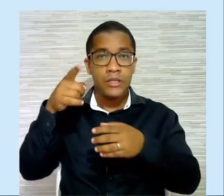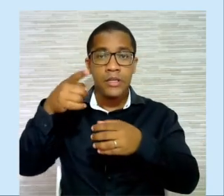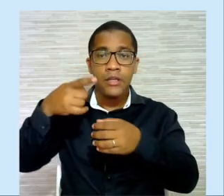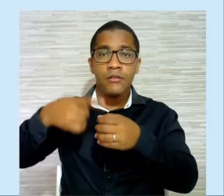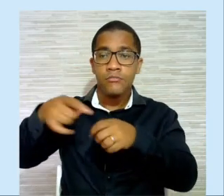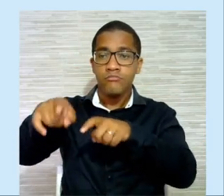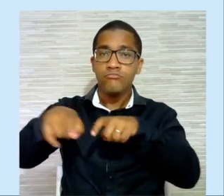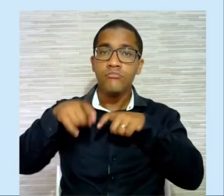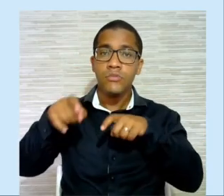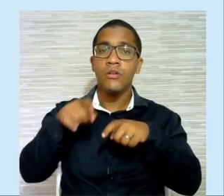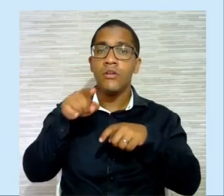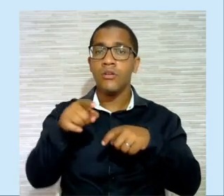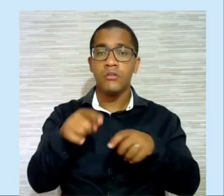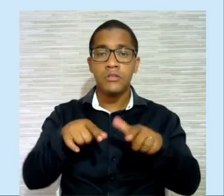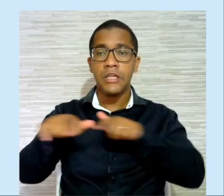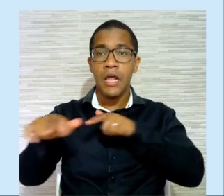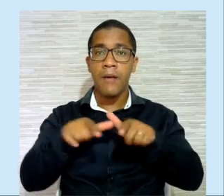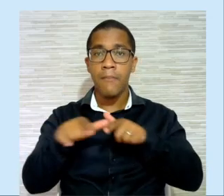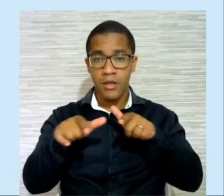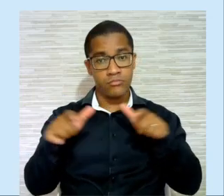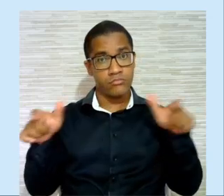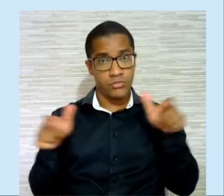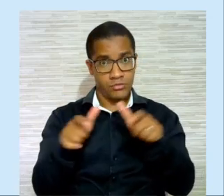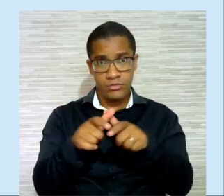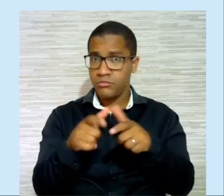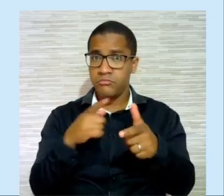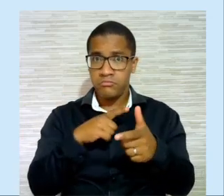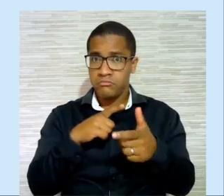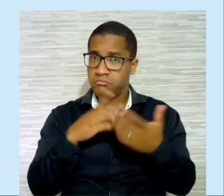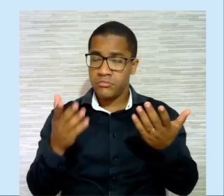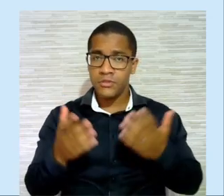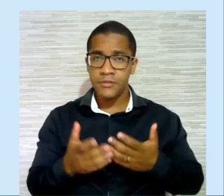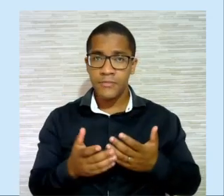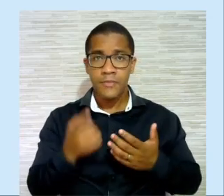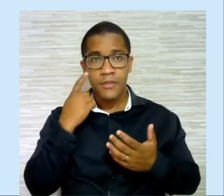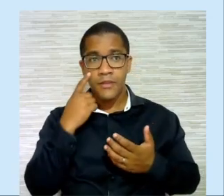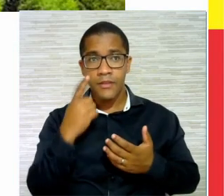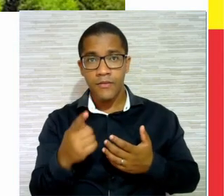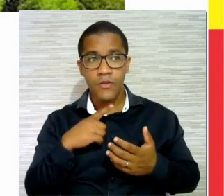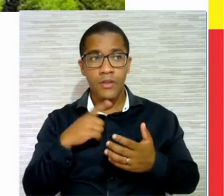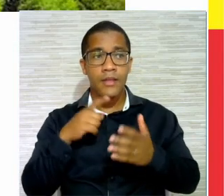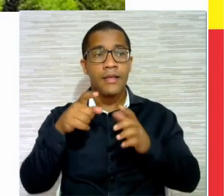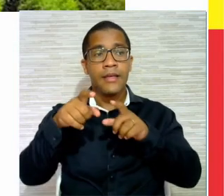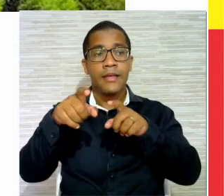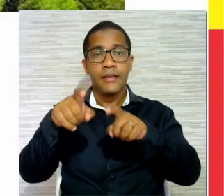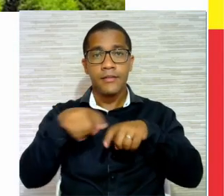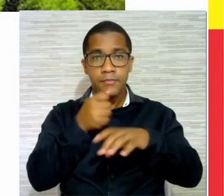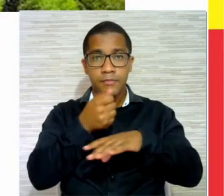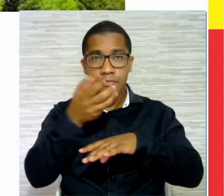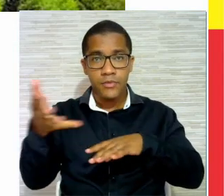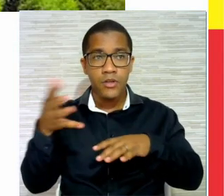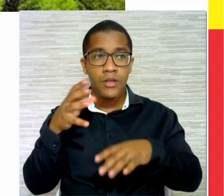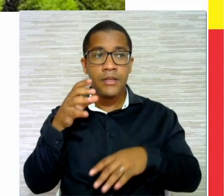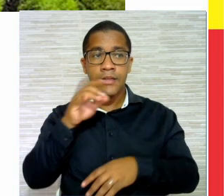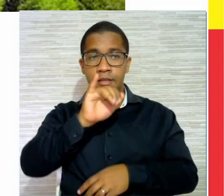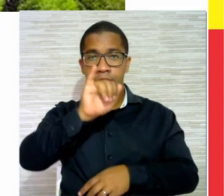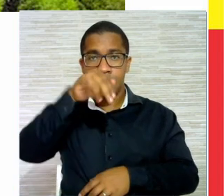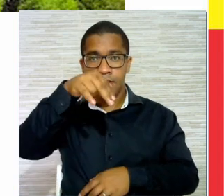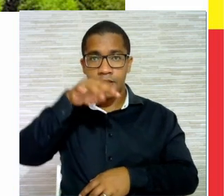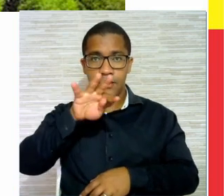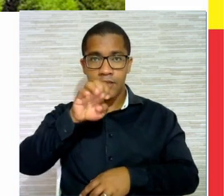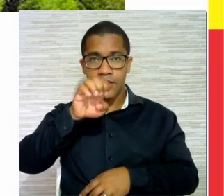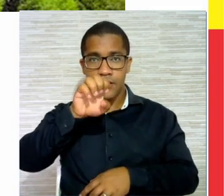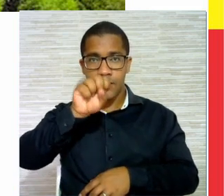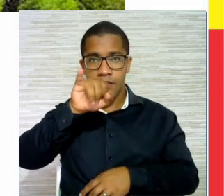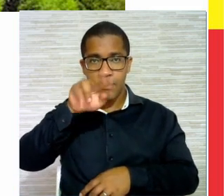coisa que a gente vai ver futuramente, ok? Preste atenção na tela mais uma vez, gente. Então a gente vai ver a agricultura intensiva, né? A gente